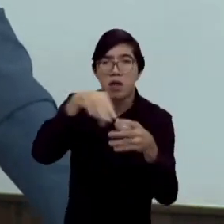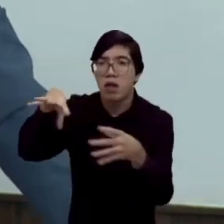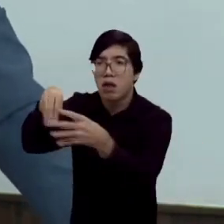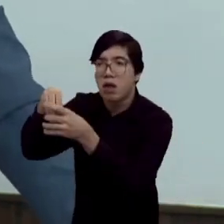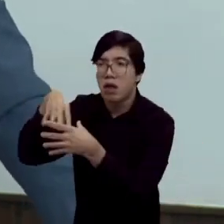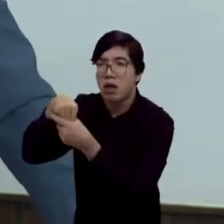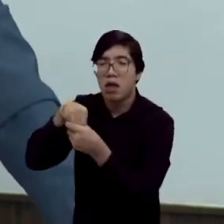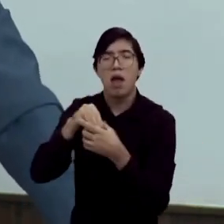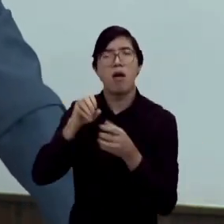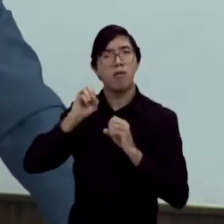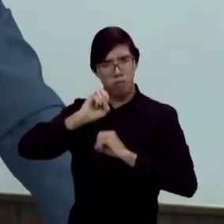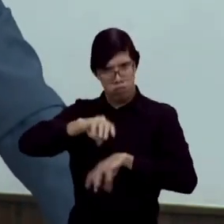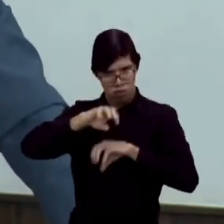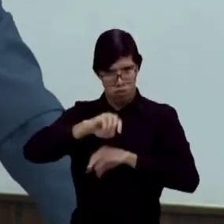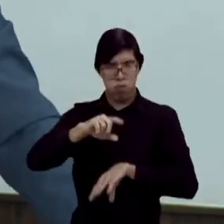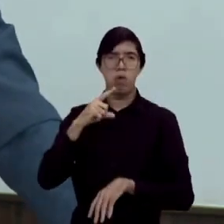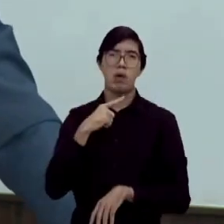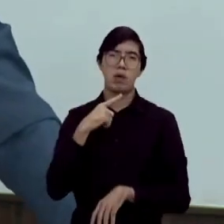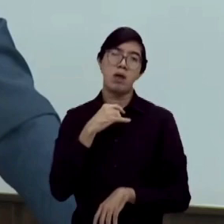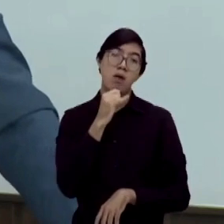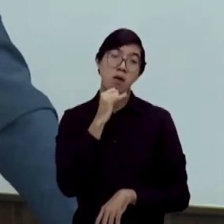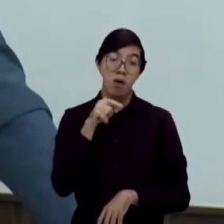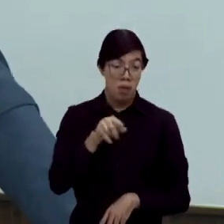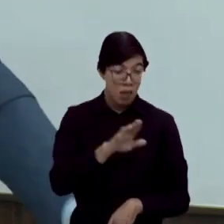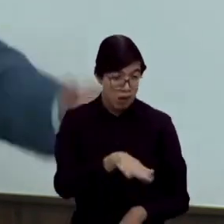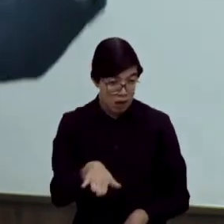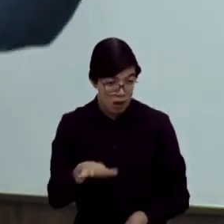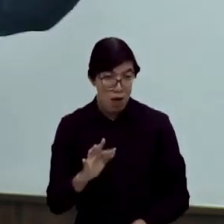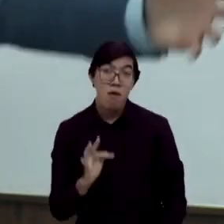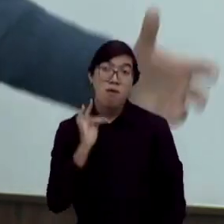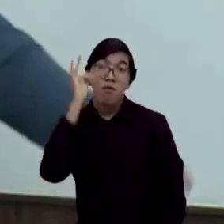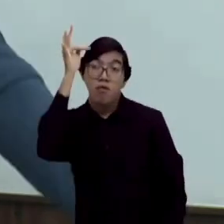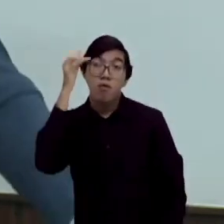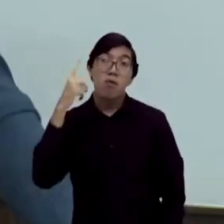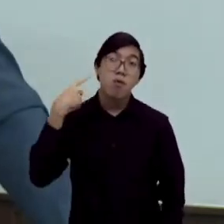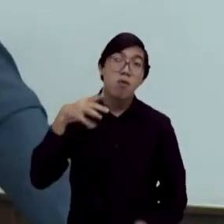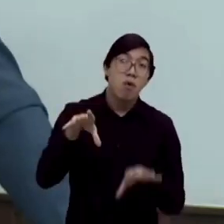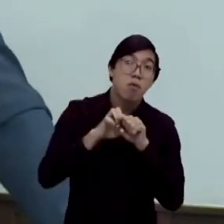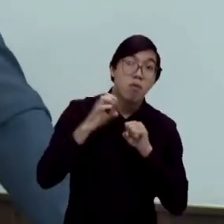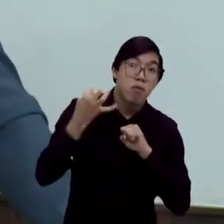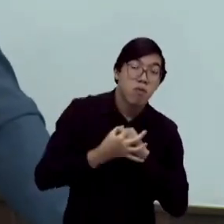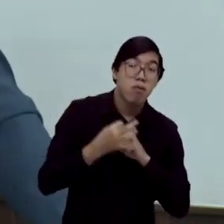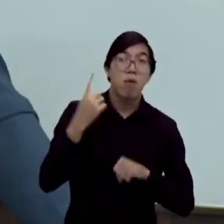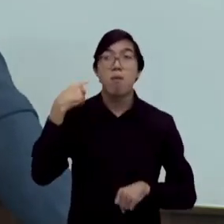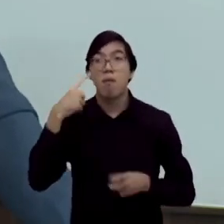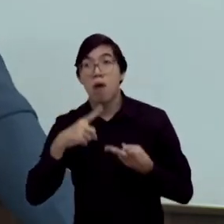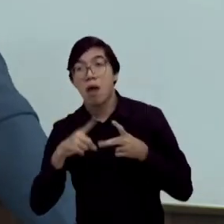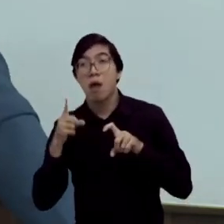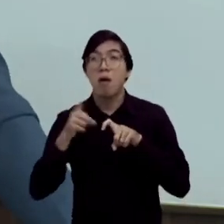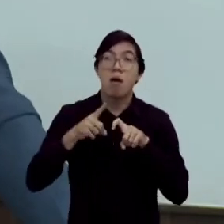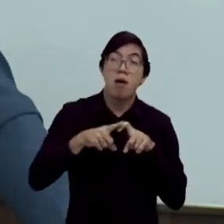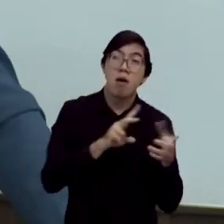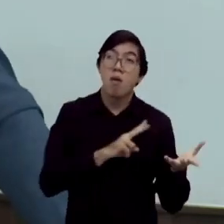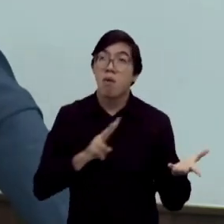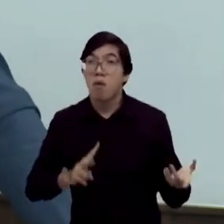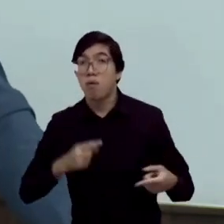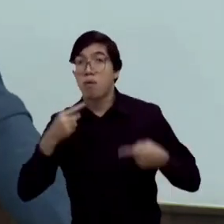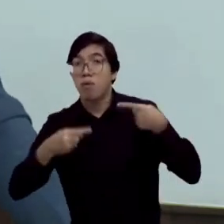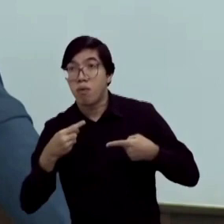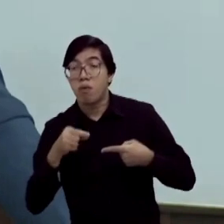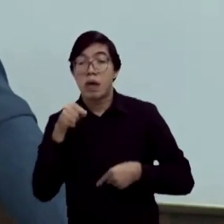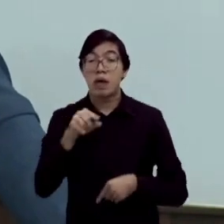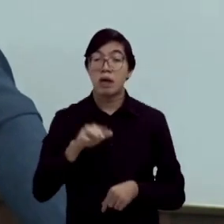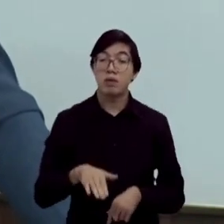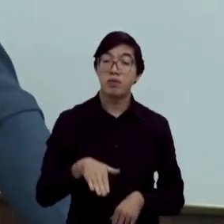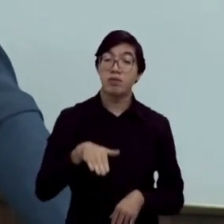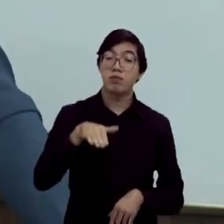adultos mais... Serão vereadores, serão políticos, serão advogados, serão médicos. E ele passando o dia inteiro,